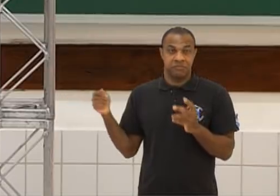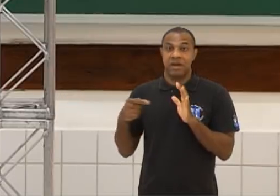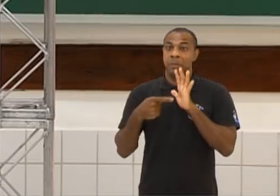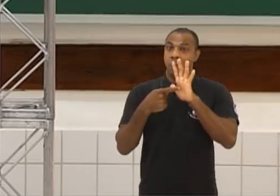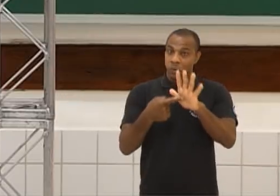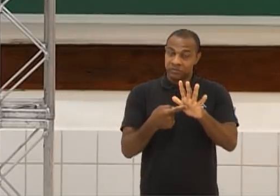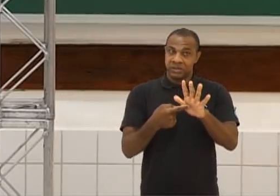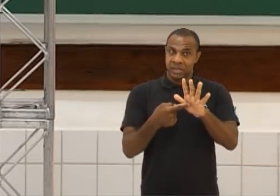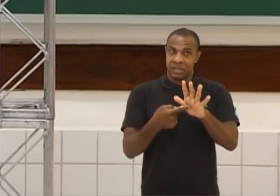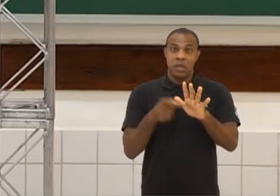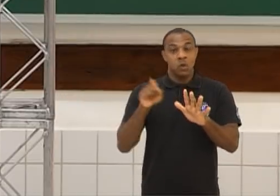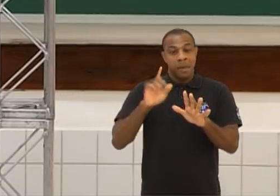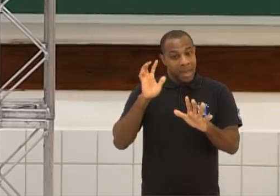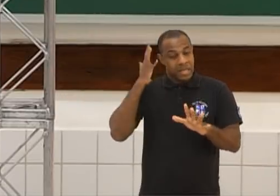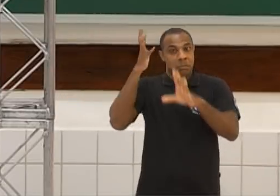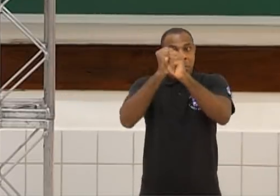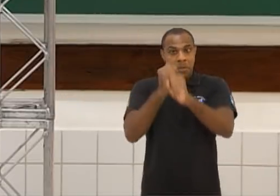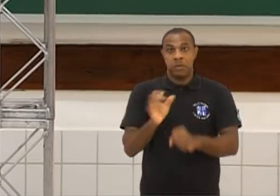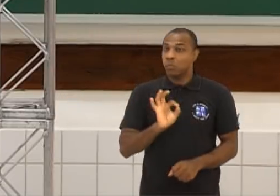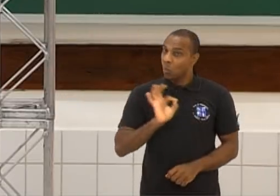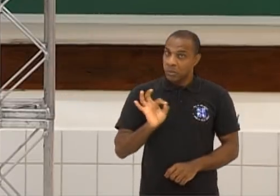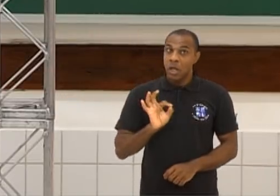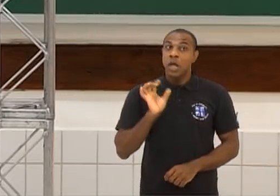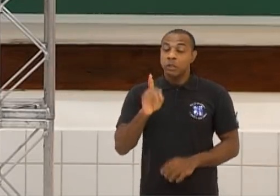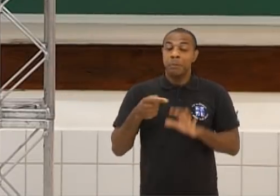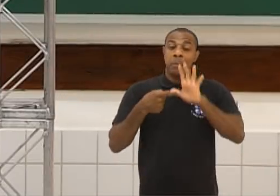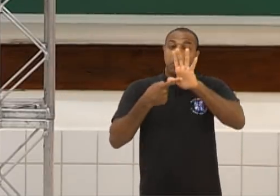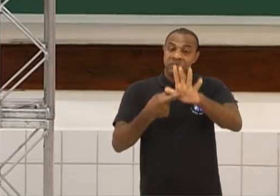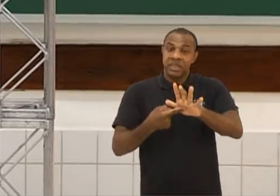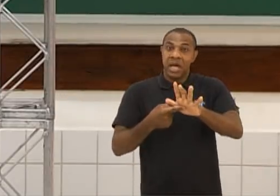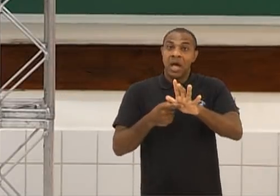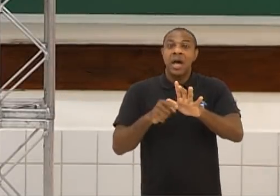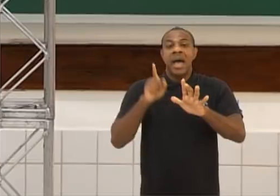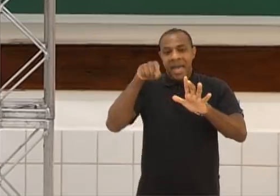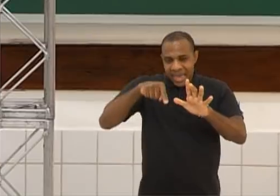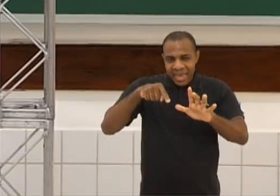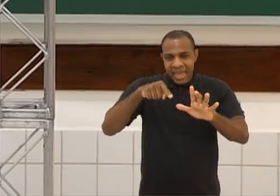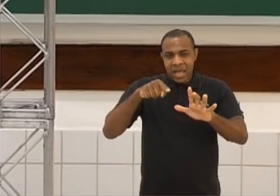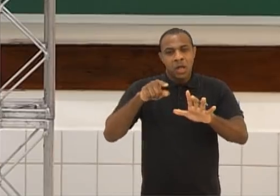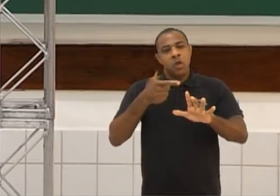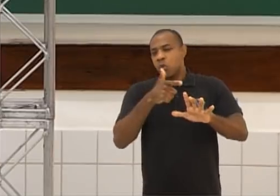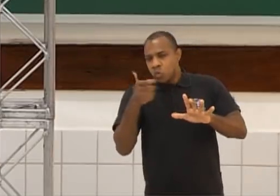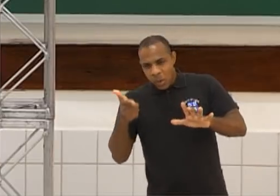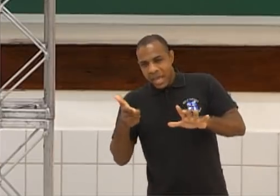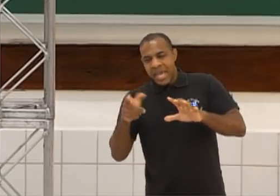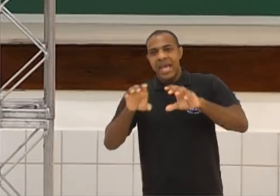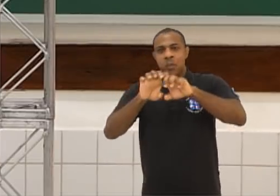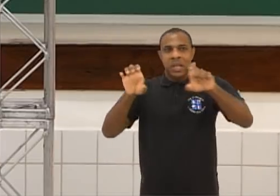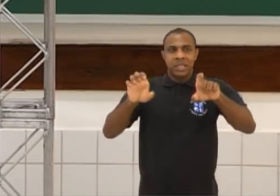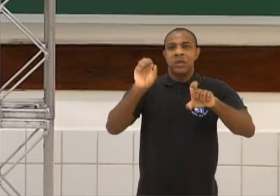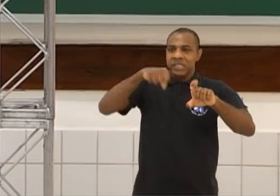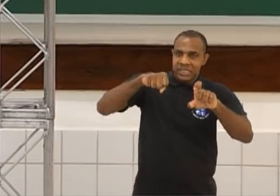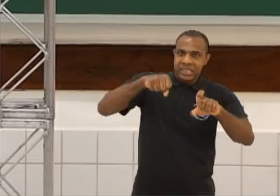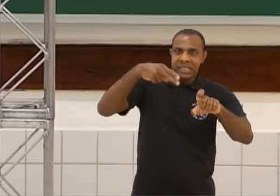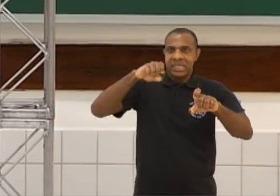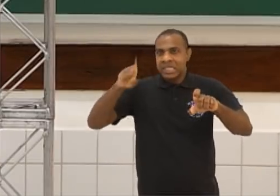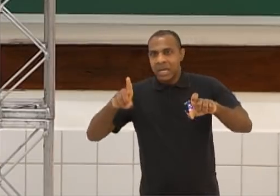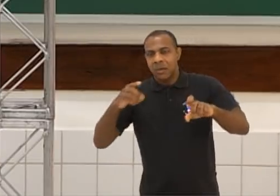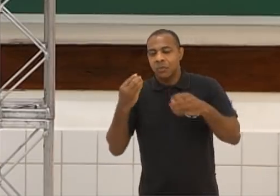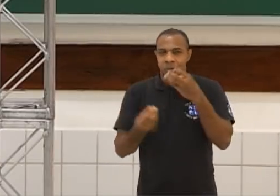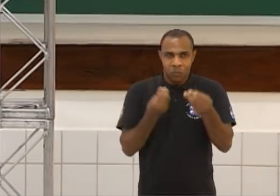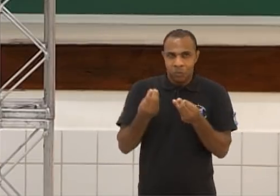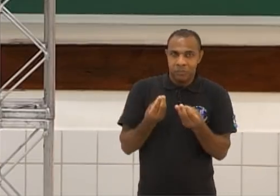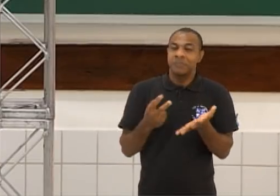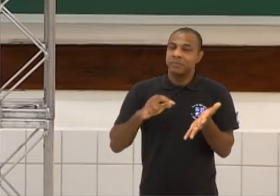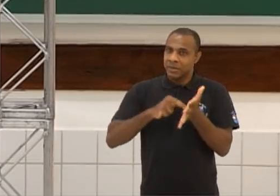Eu não estou pedindo para resolver, tá? Eu estou pedindo só para a gente identificar. Isso aqui é quase uma revisão, né? É importante a gente estar retomando esses